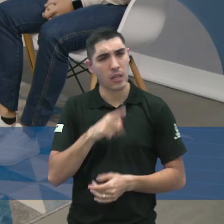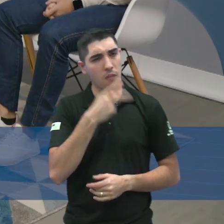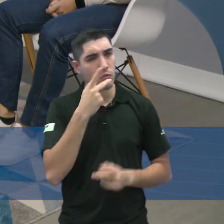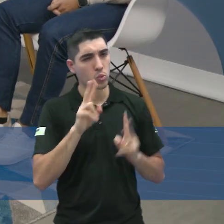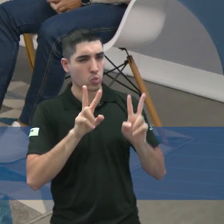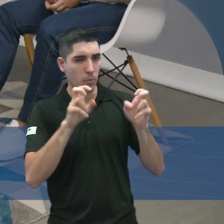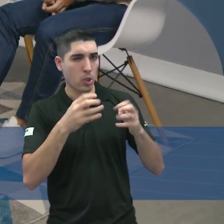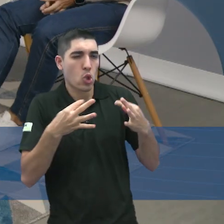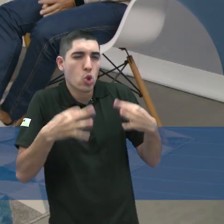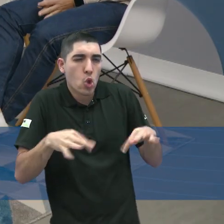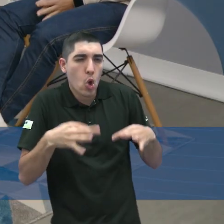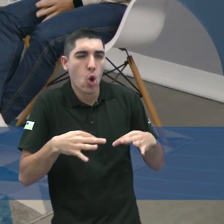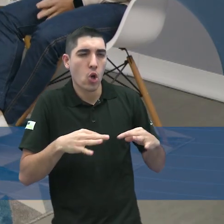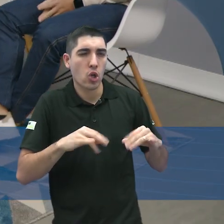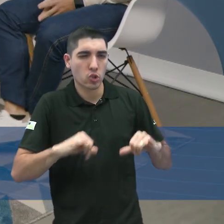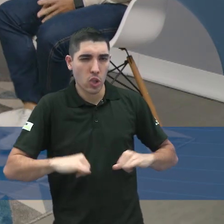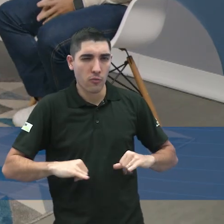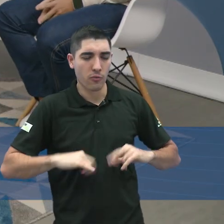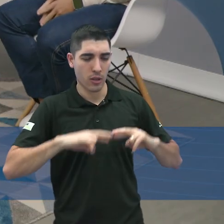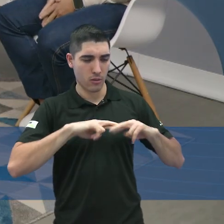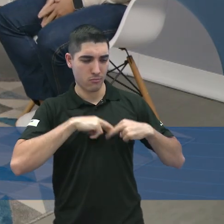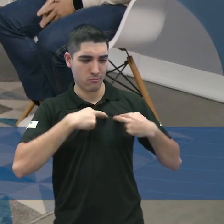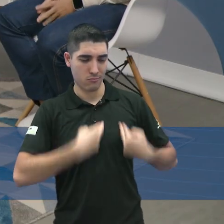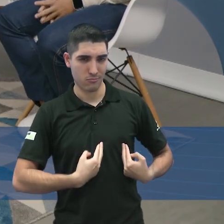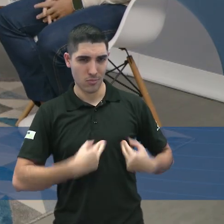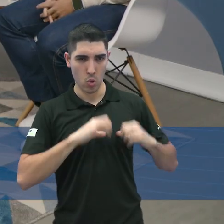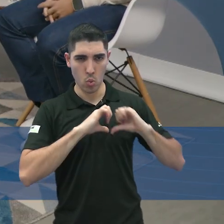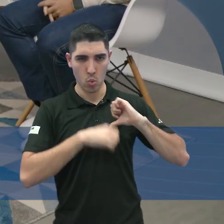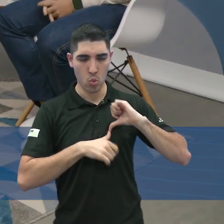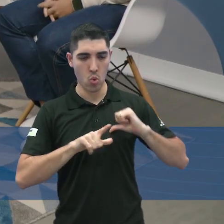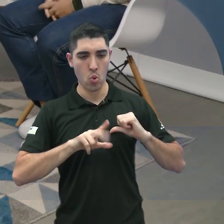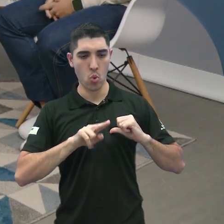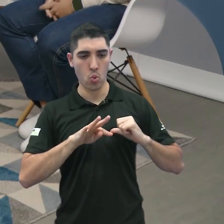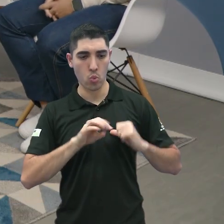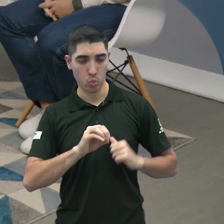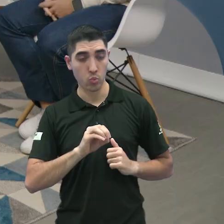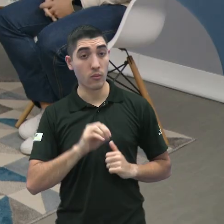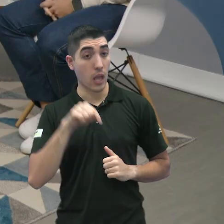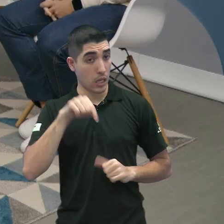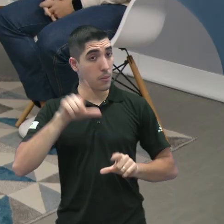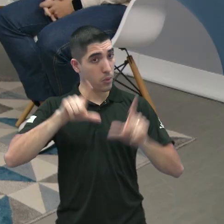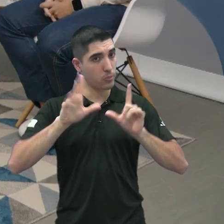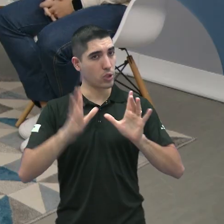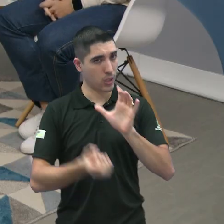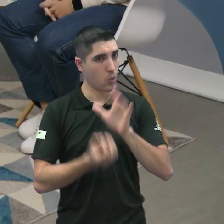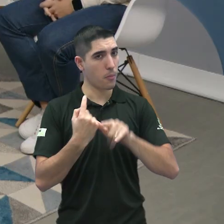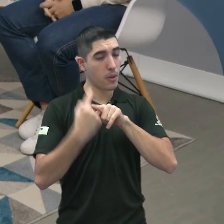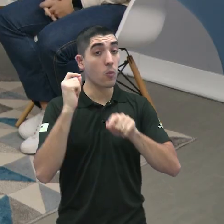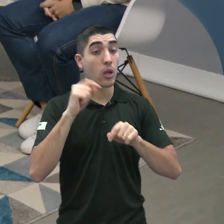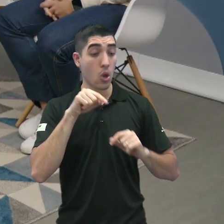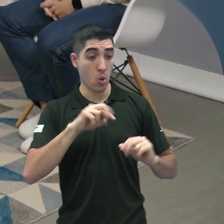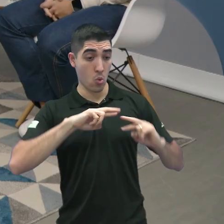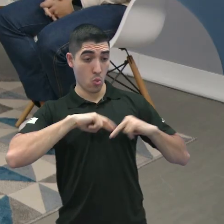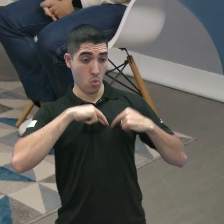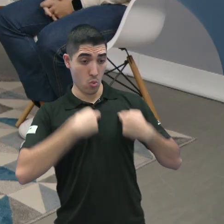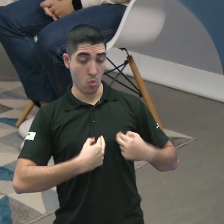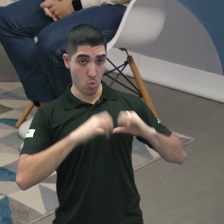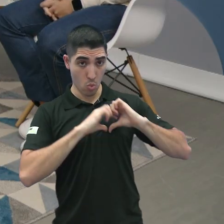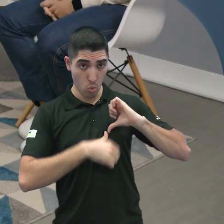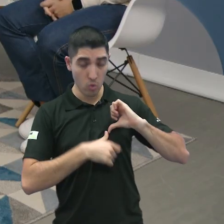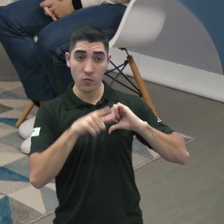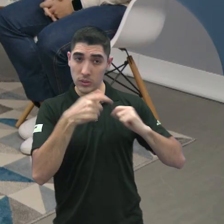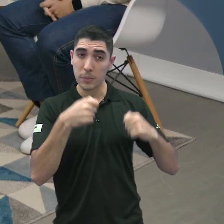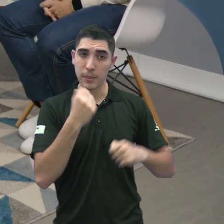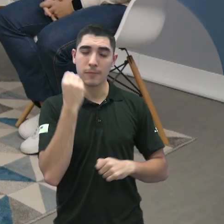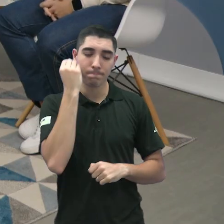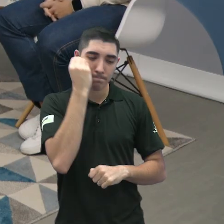inclusive a gente fez um programa, um Diálogos da Cidade, focado nesse tema, e que a mensagem que ficou o luto ele precisa ser vivido,